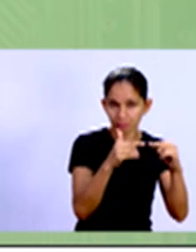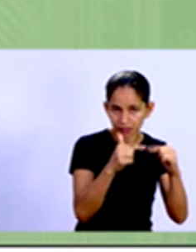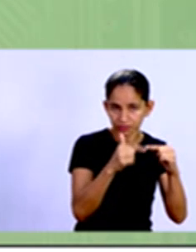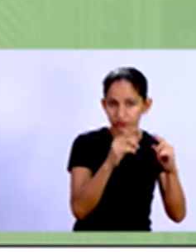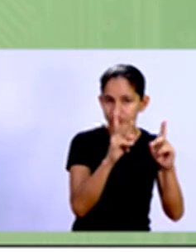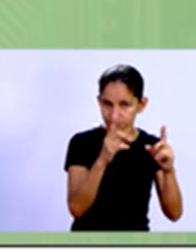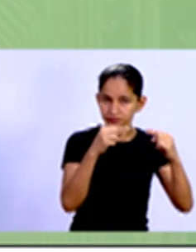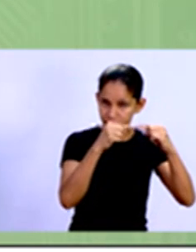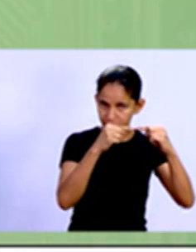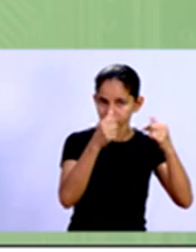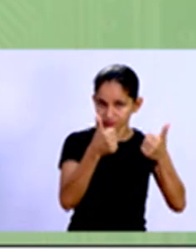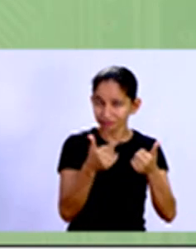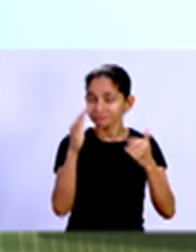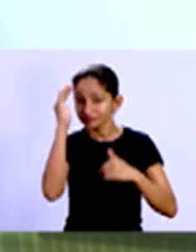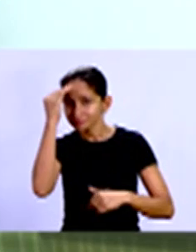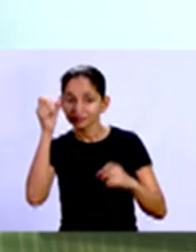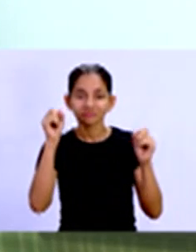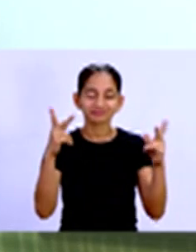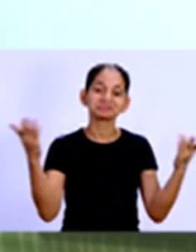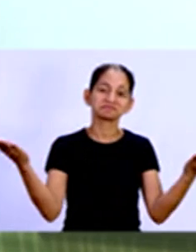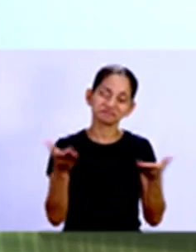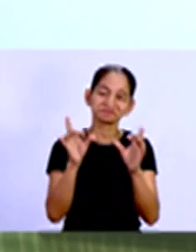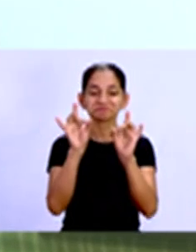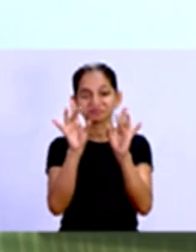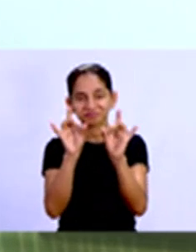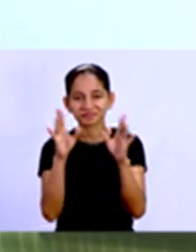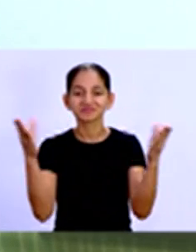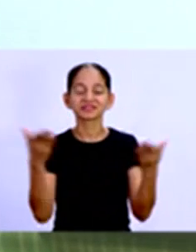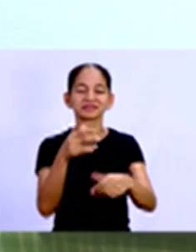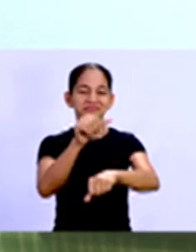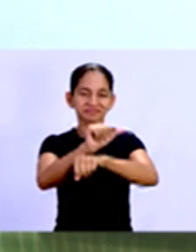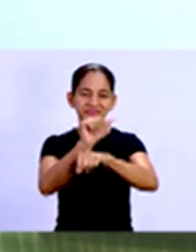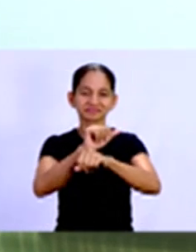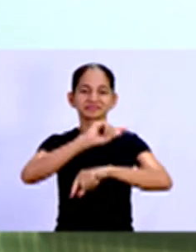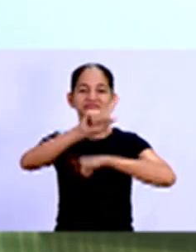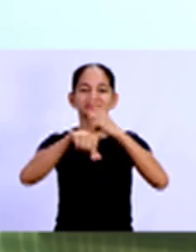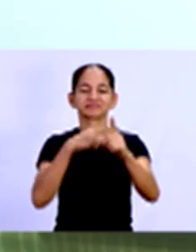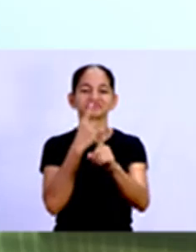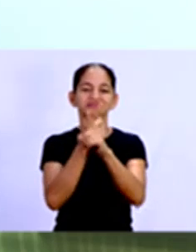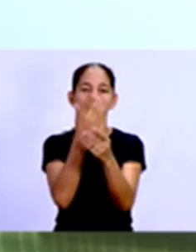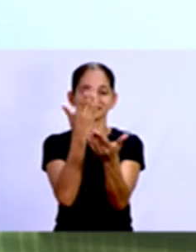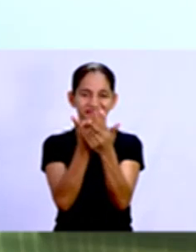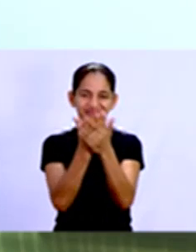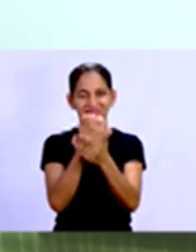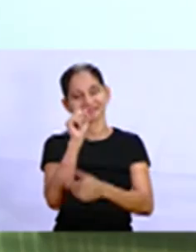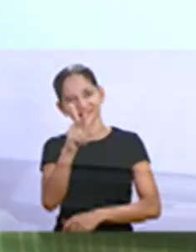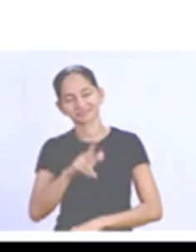Então, por hoje é só. Eu aguardo você para a nossa próxima aula.